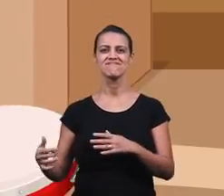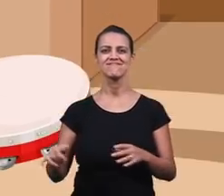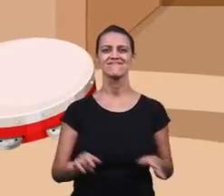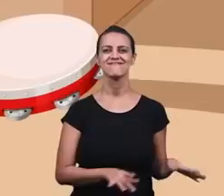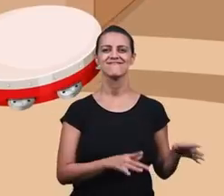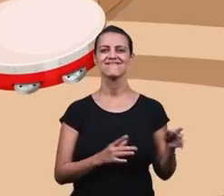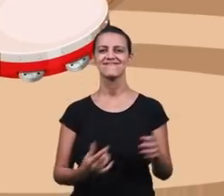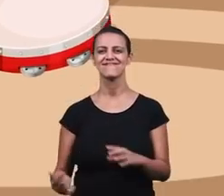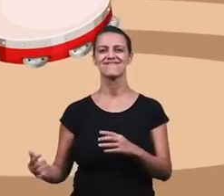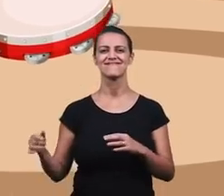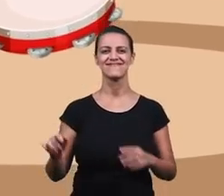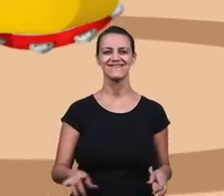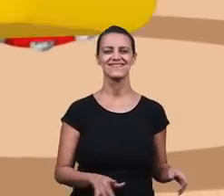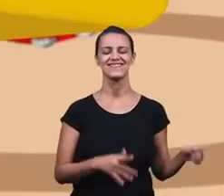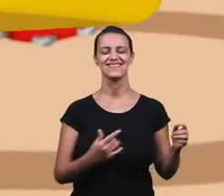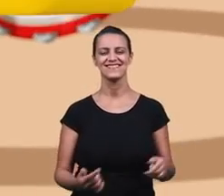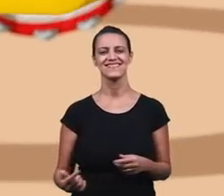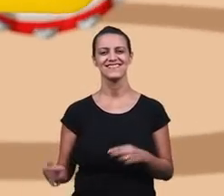Música